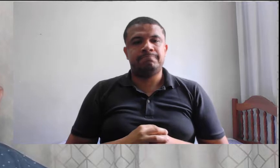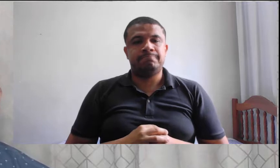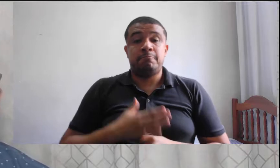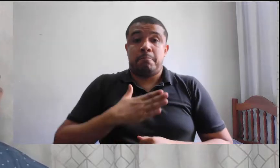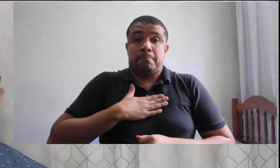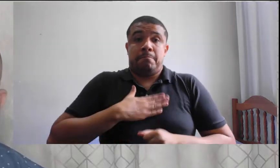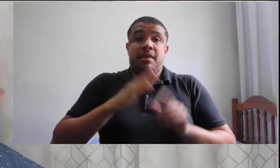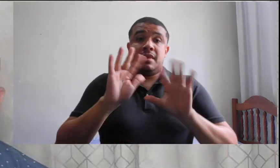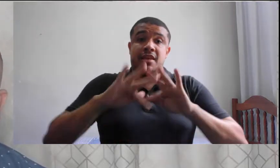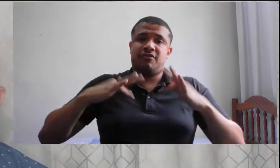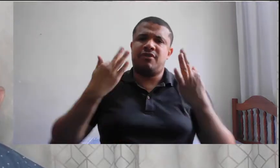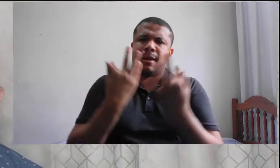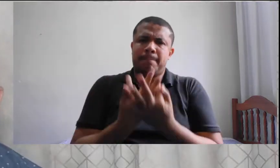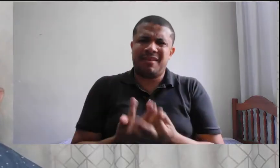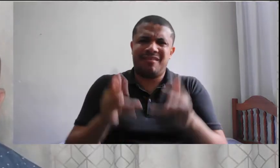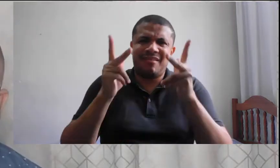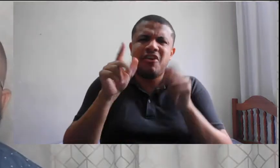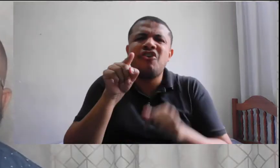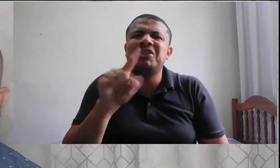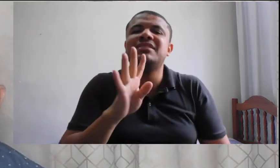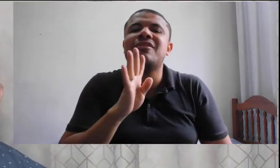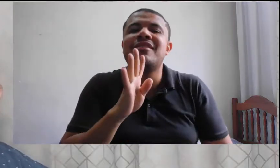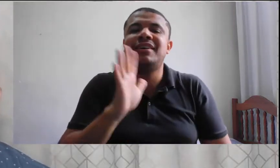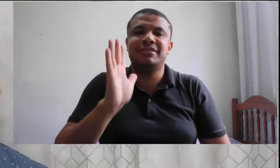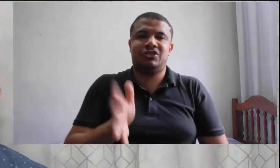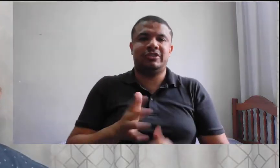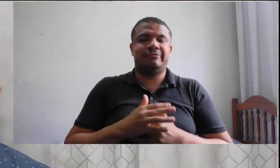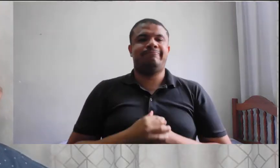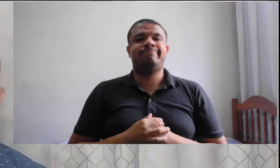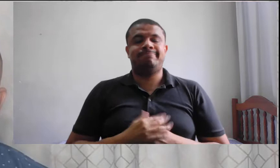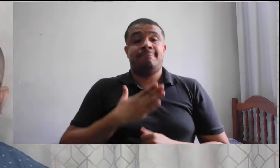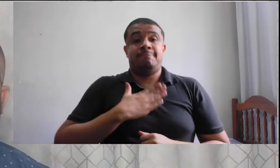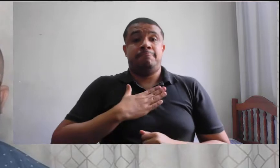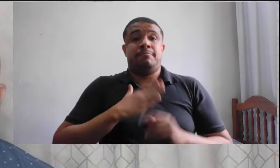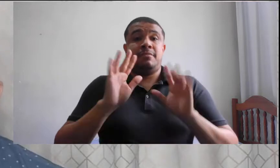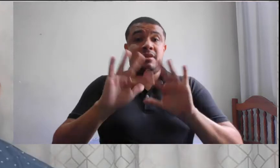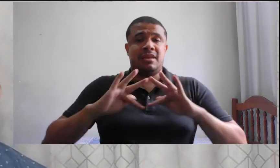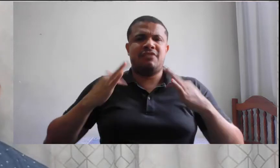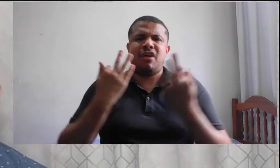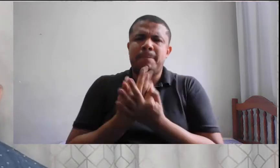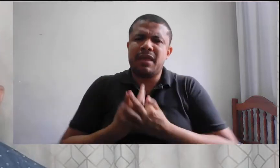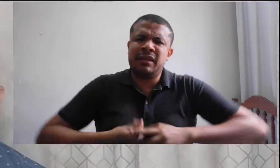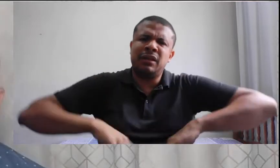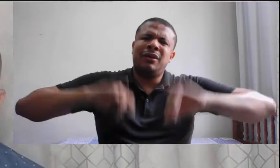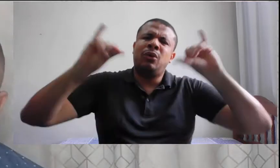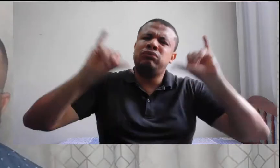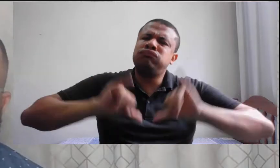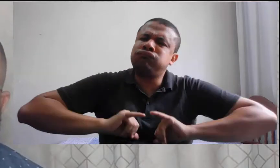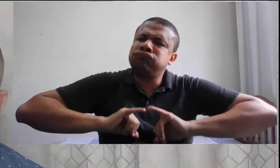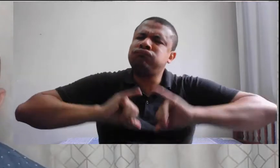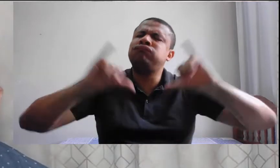Eu sou de uma família, como muitos irmãos já sabem, eu sou de uma família que sofreu muito nessa